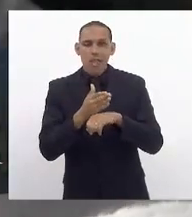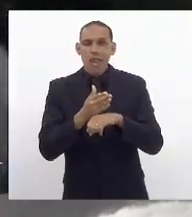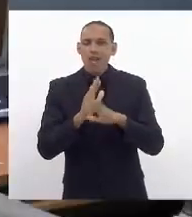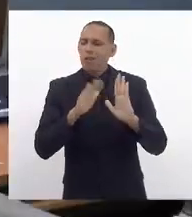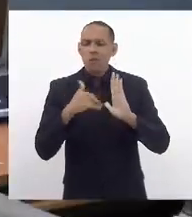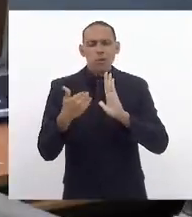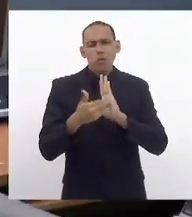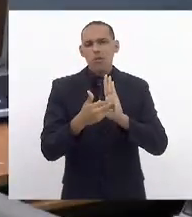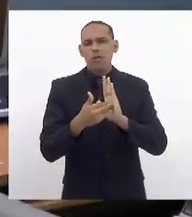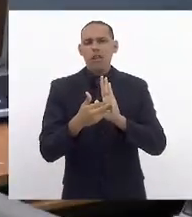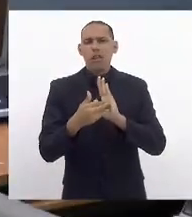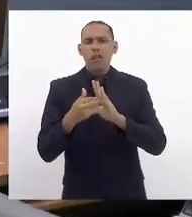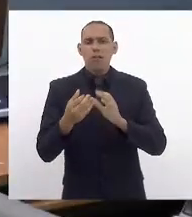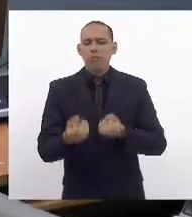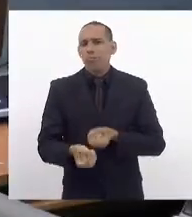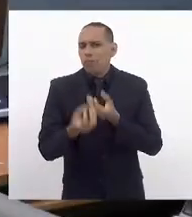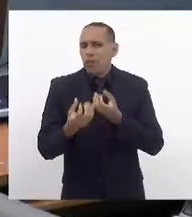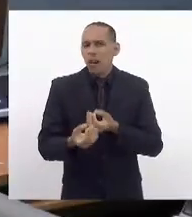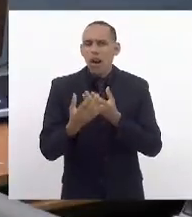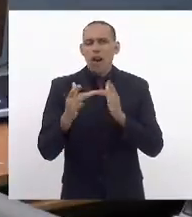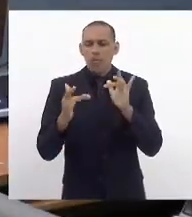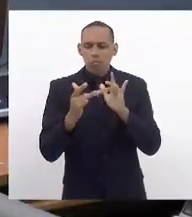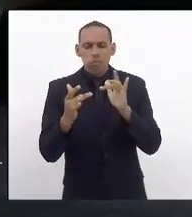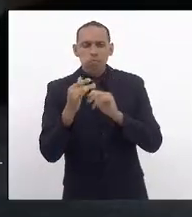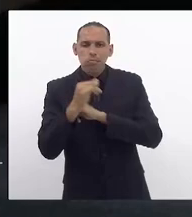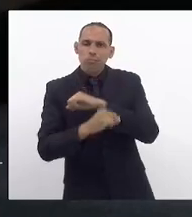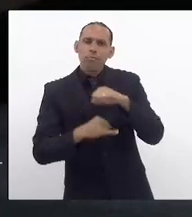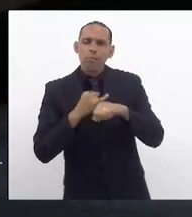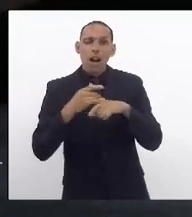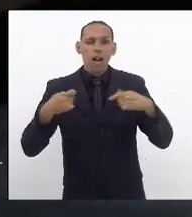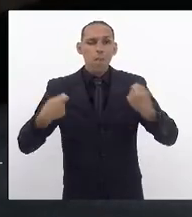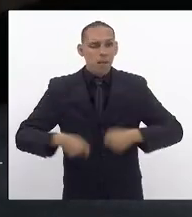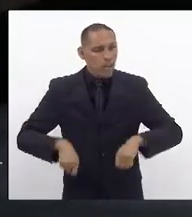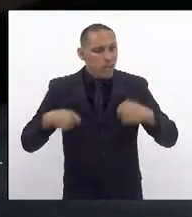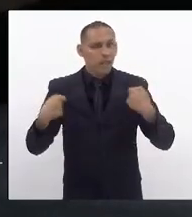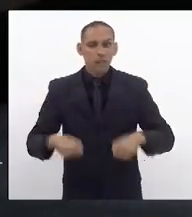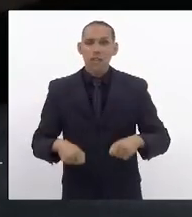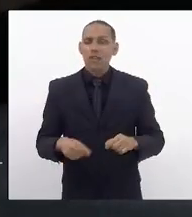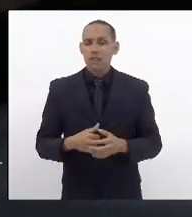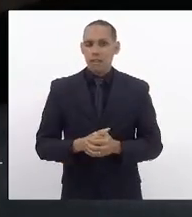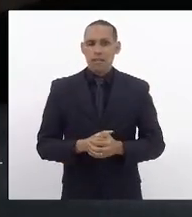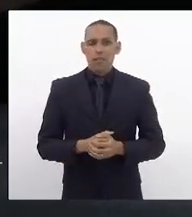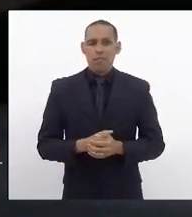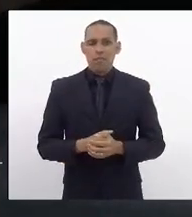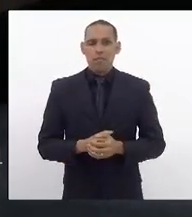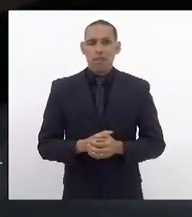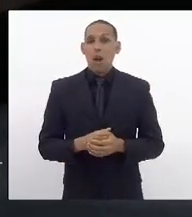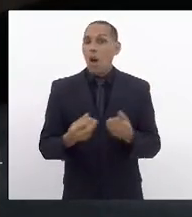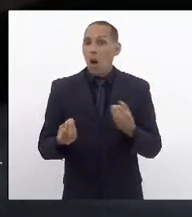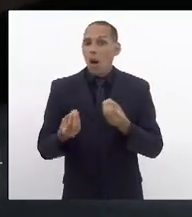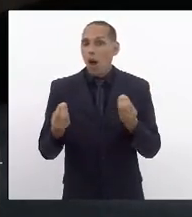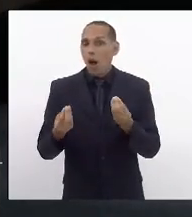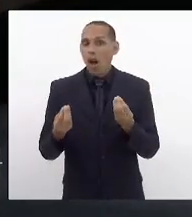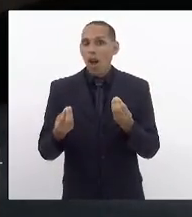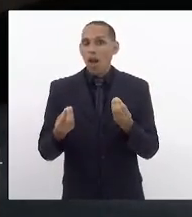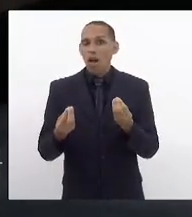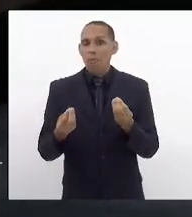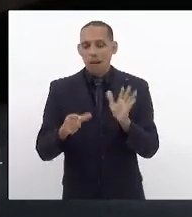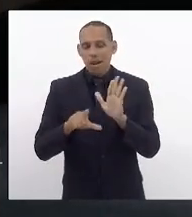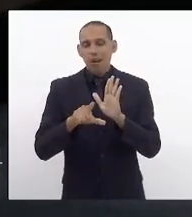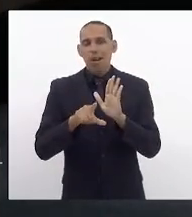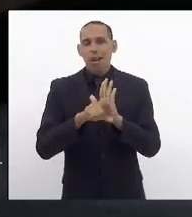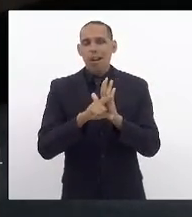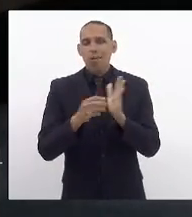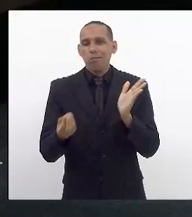à conectividade precisa estar constituído e balizado na